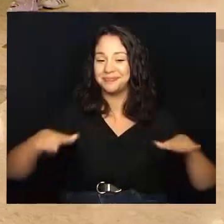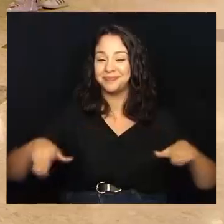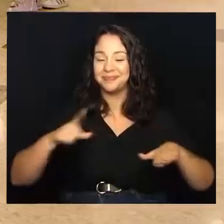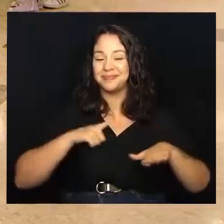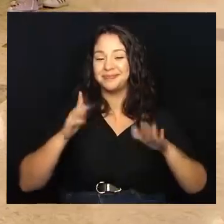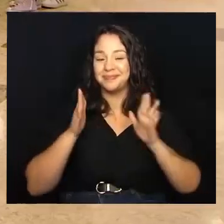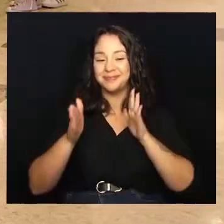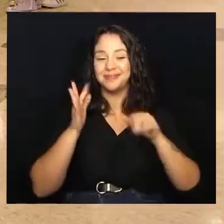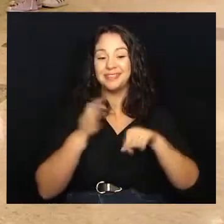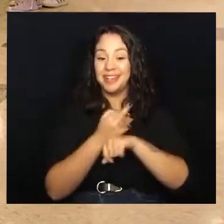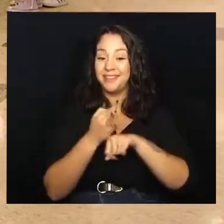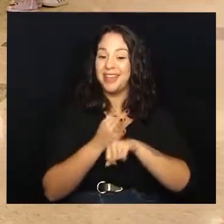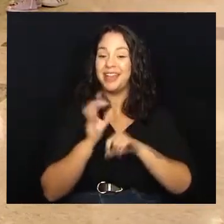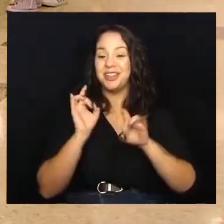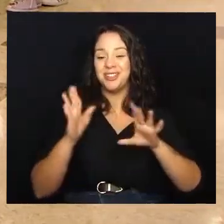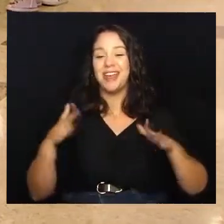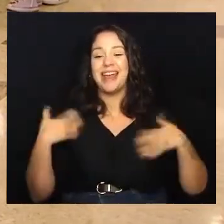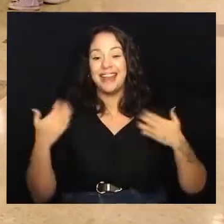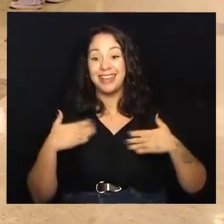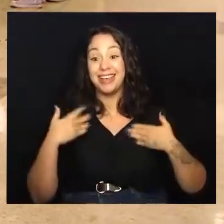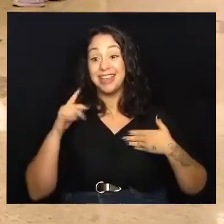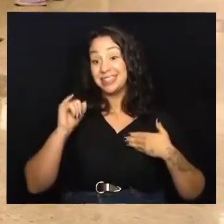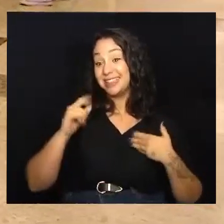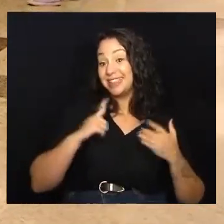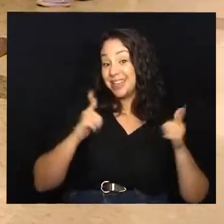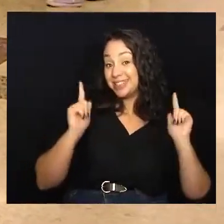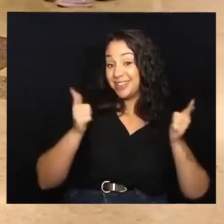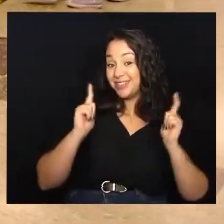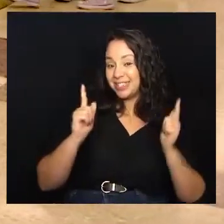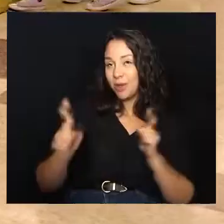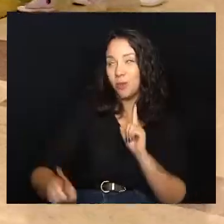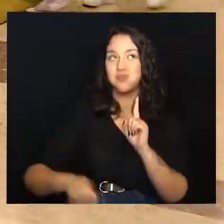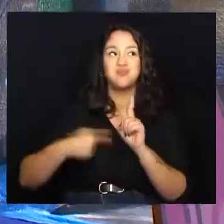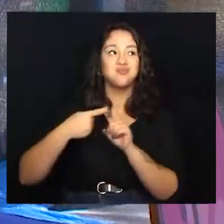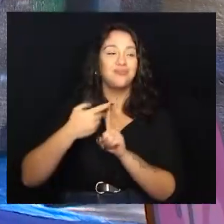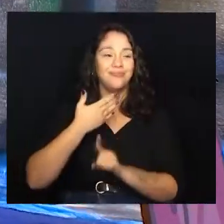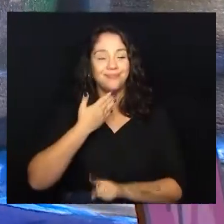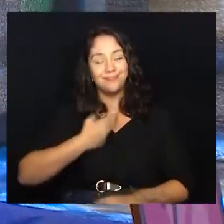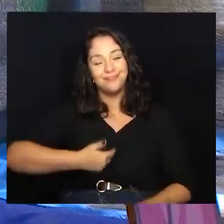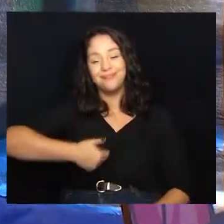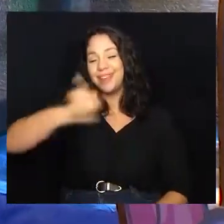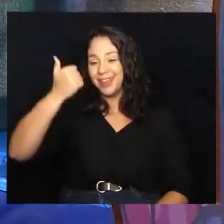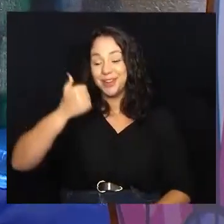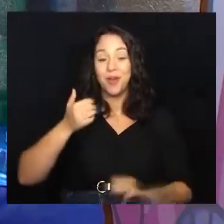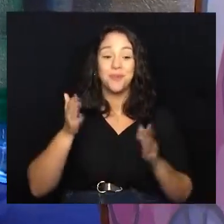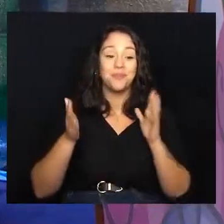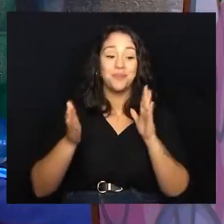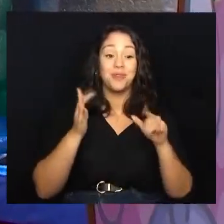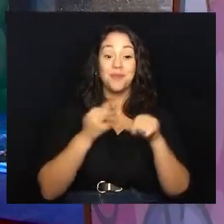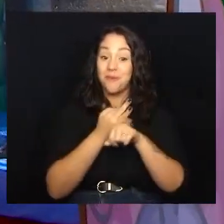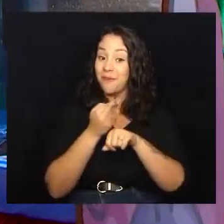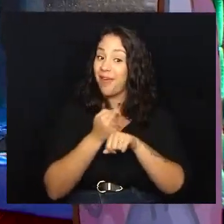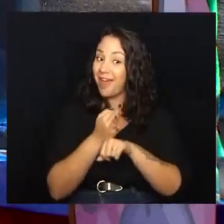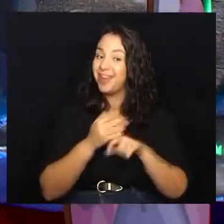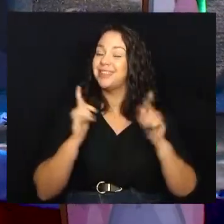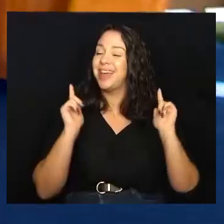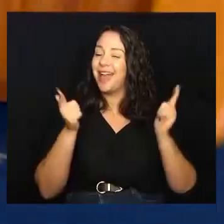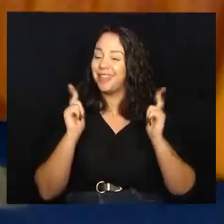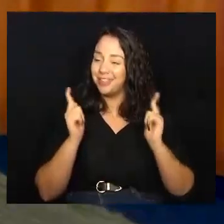Quando a garotada tá de férias, é só alegria. E se tem diversão, então, é melhor ainda. As férias